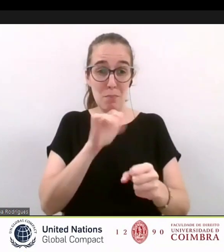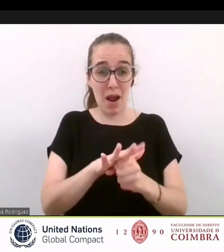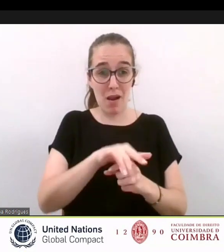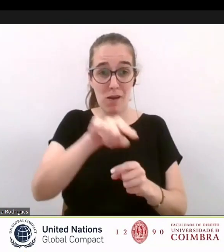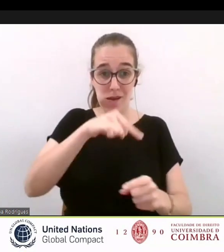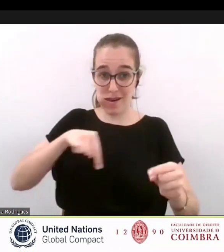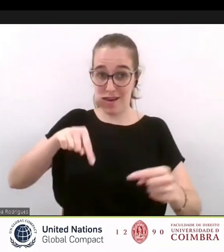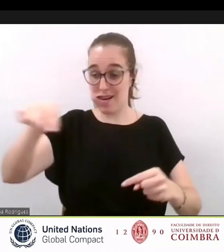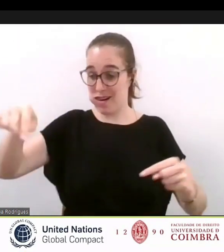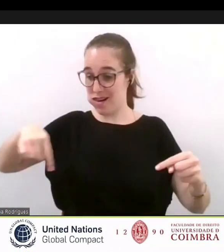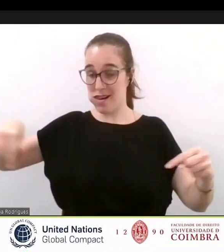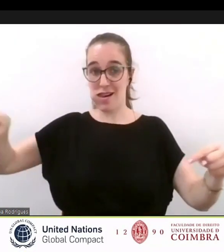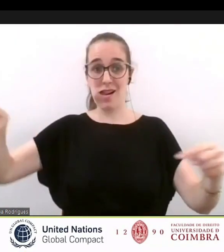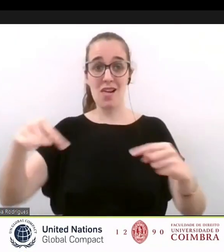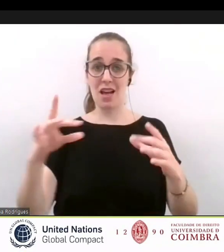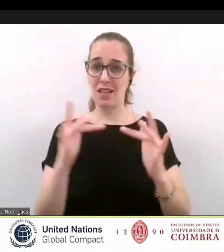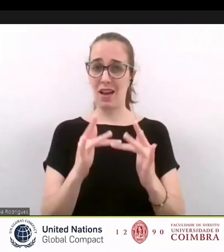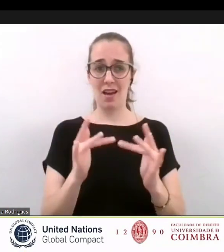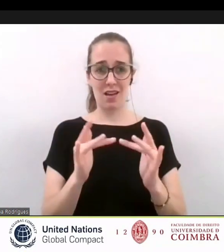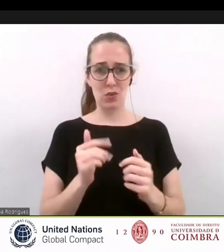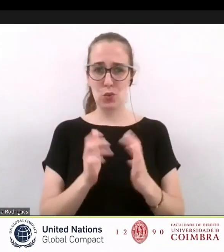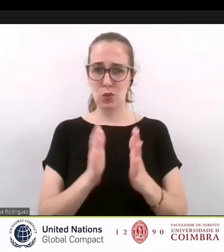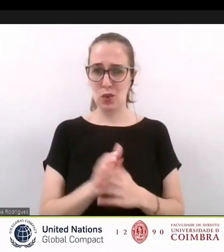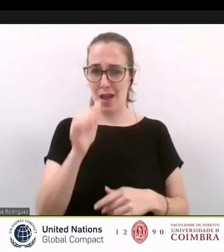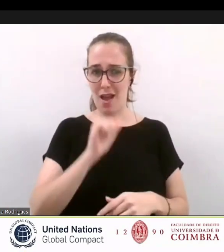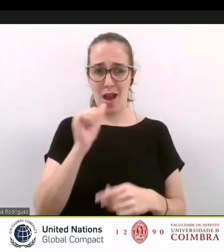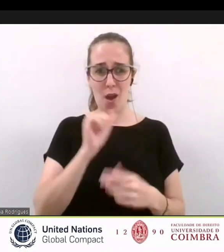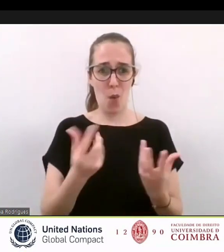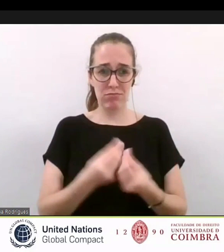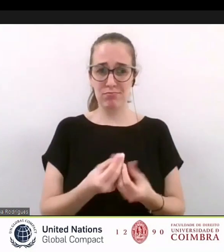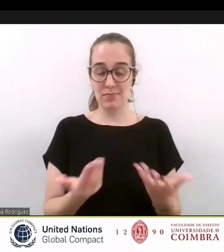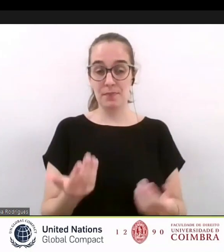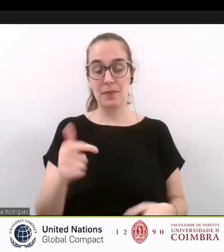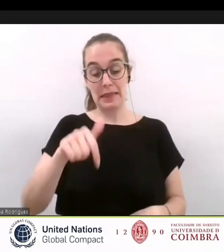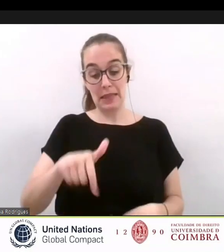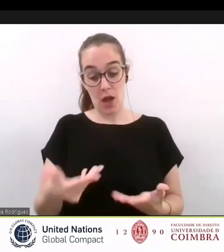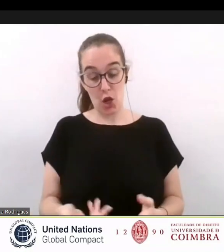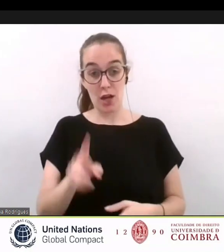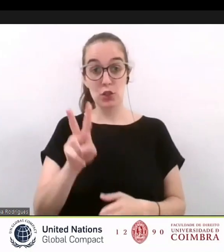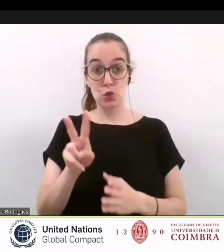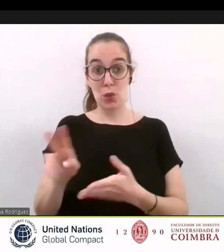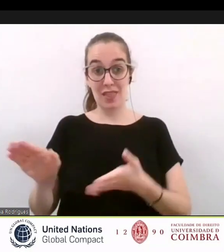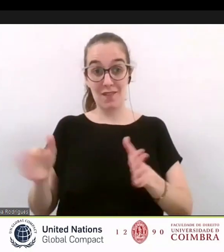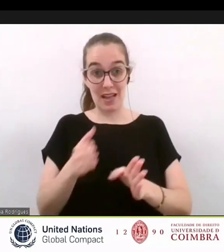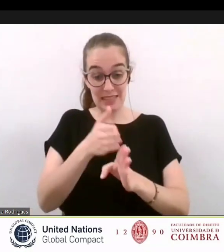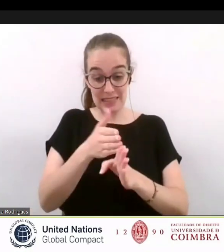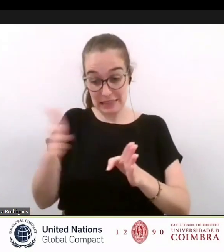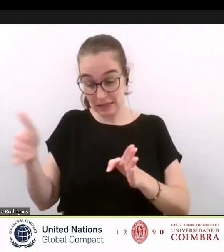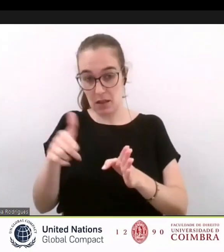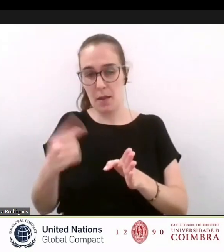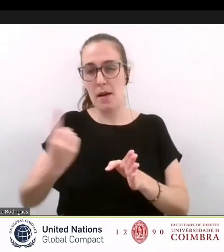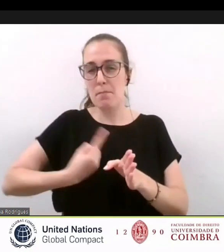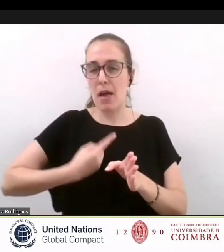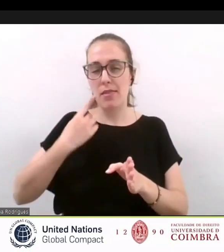Portanto, temos também, nesta realização agora, no segundo período dos Objetivos de Desenvolvimento Sustentável, de